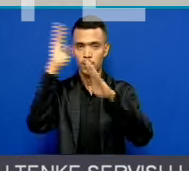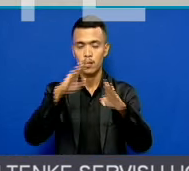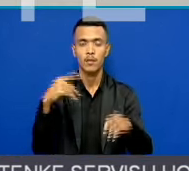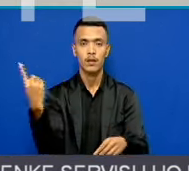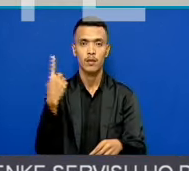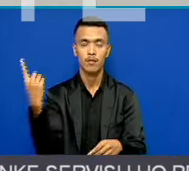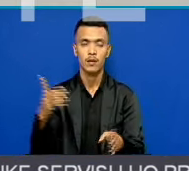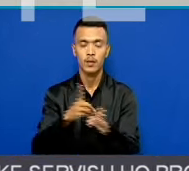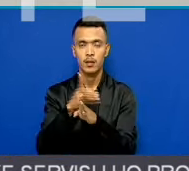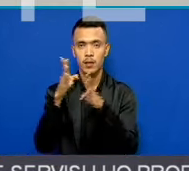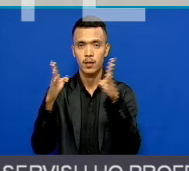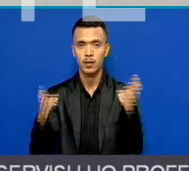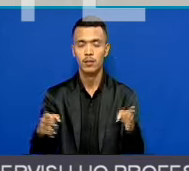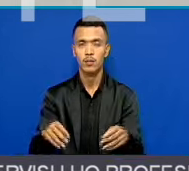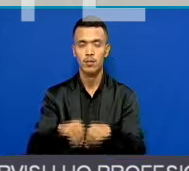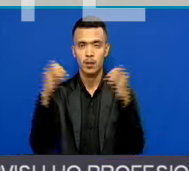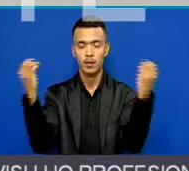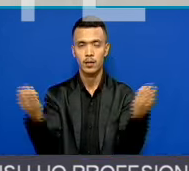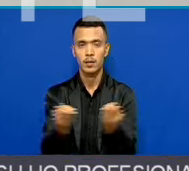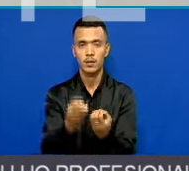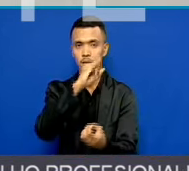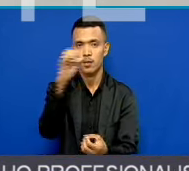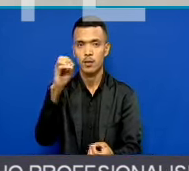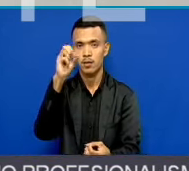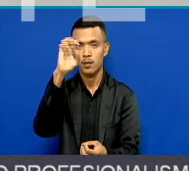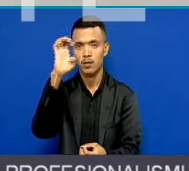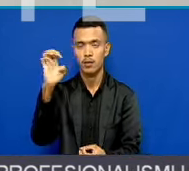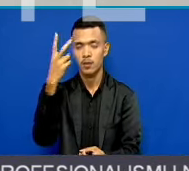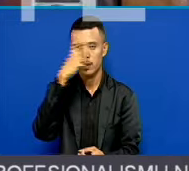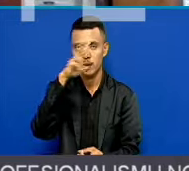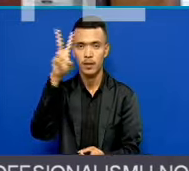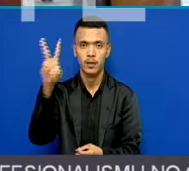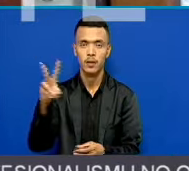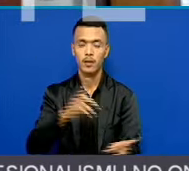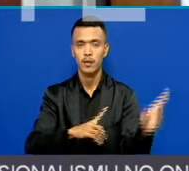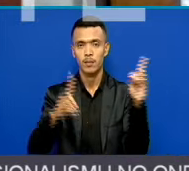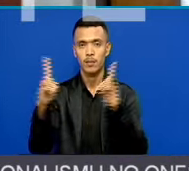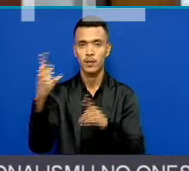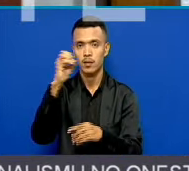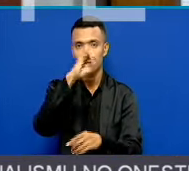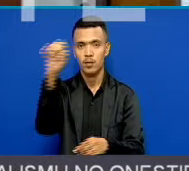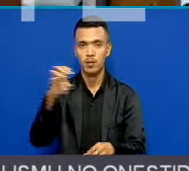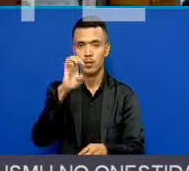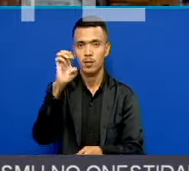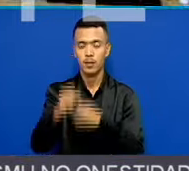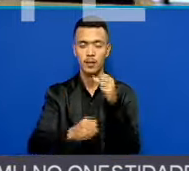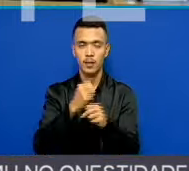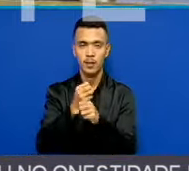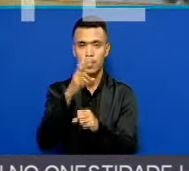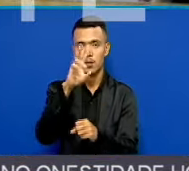Sorin Seluk, diretor executivo Luta Hamutuk, José Alves da Costa avalia katak. Execução orçamento Rihungrua Nulu